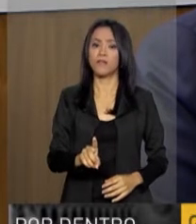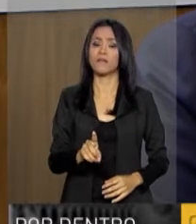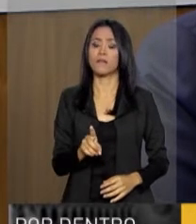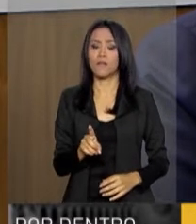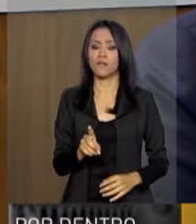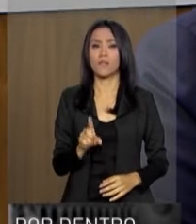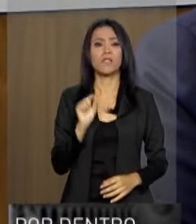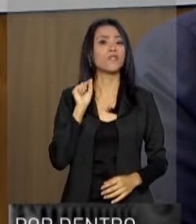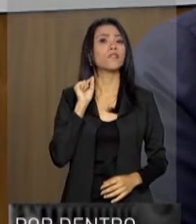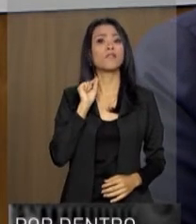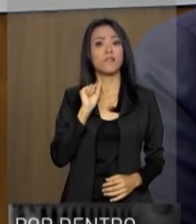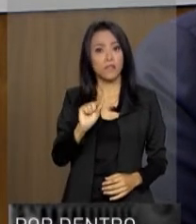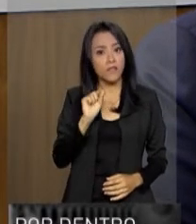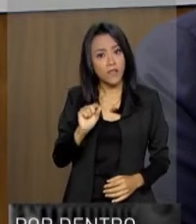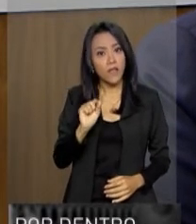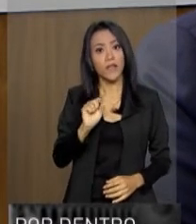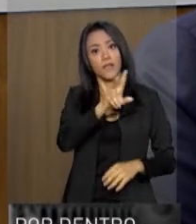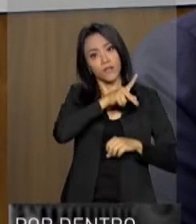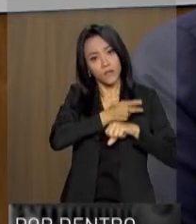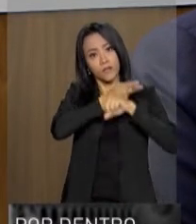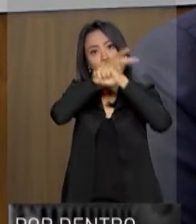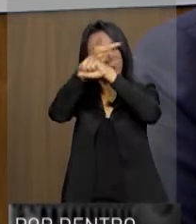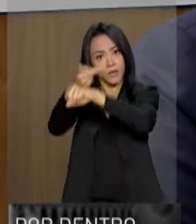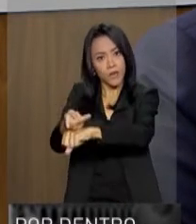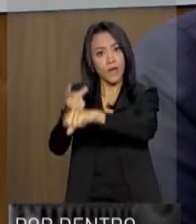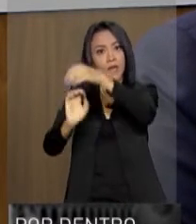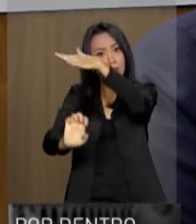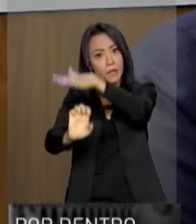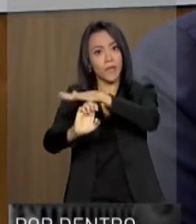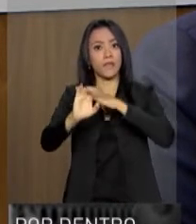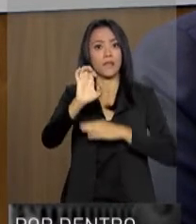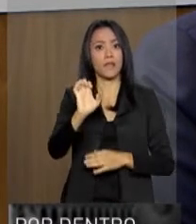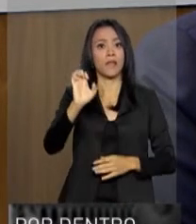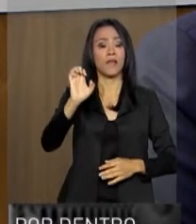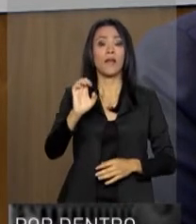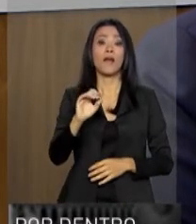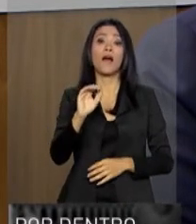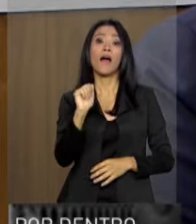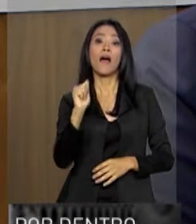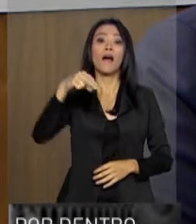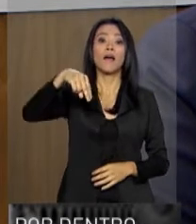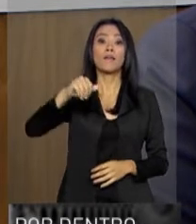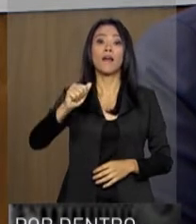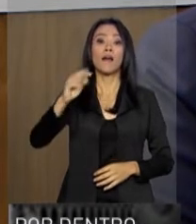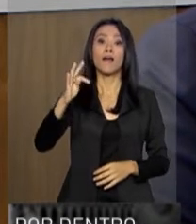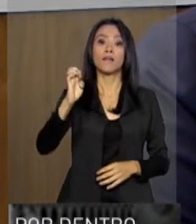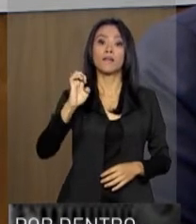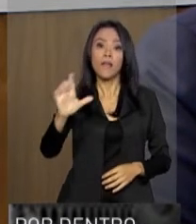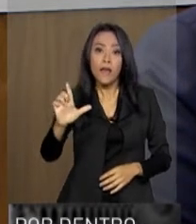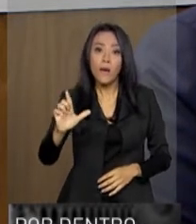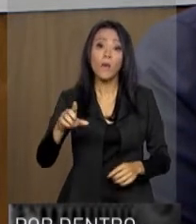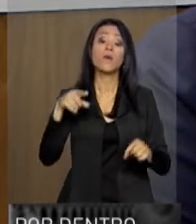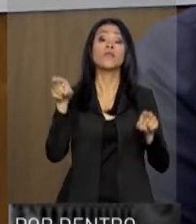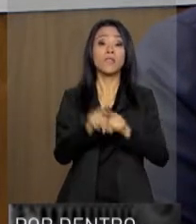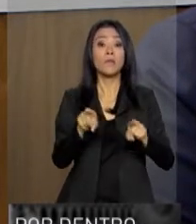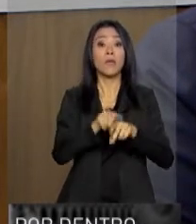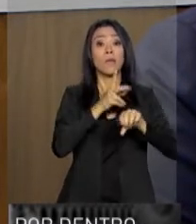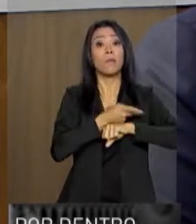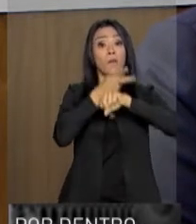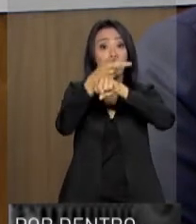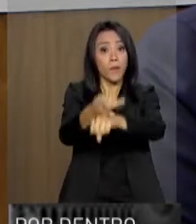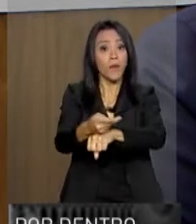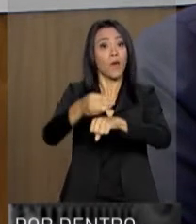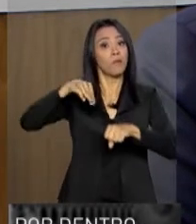de se dirigir à anatel formalizar suas reclamações procurar o ministério público procurar os meios de